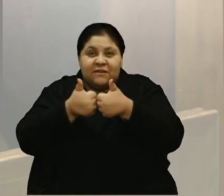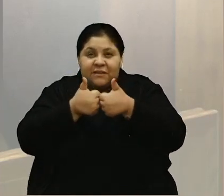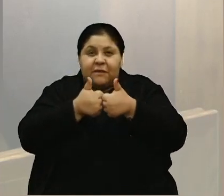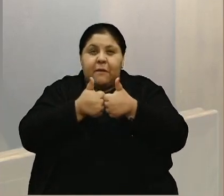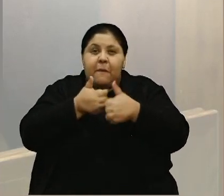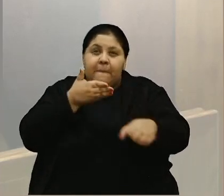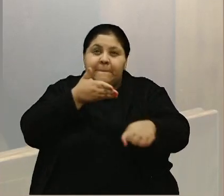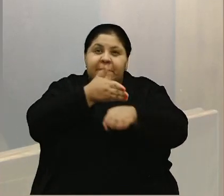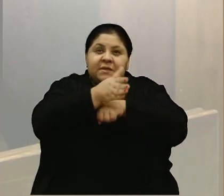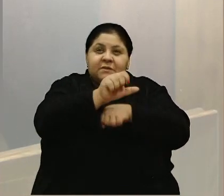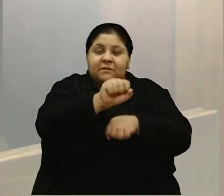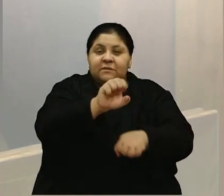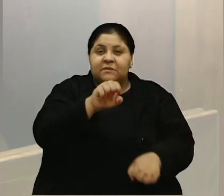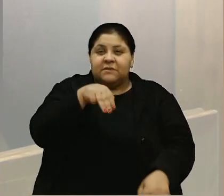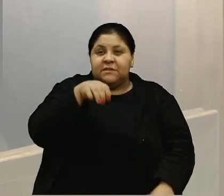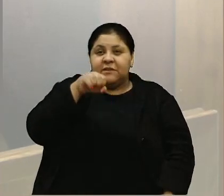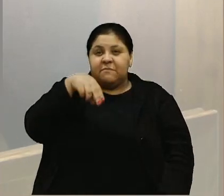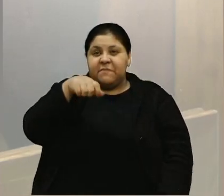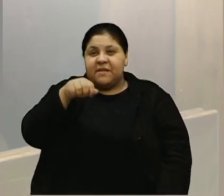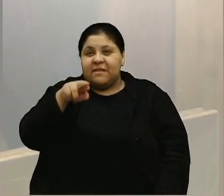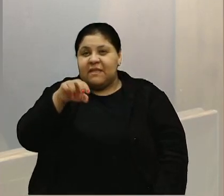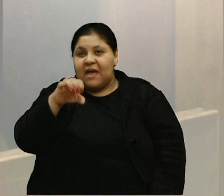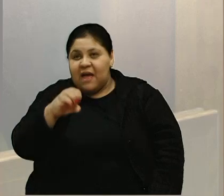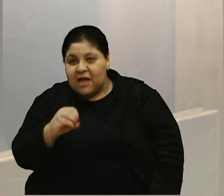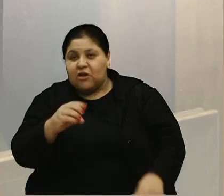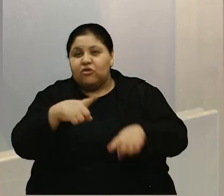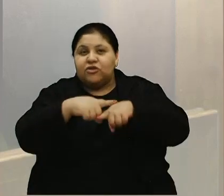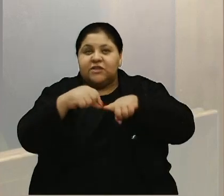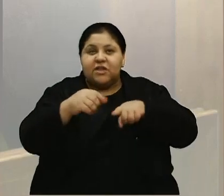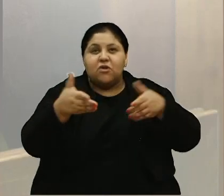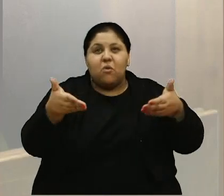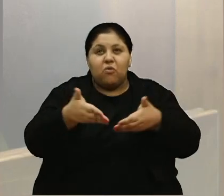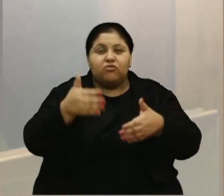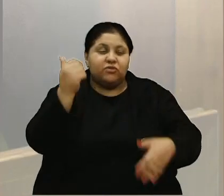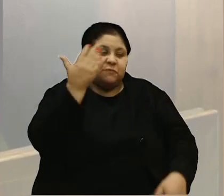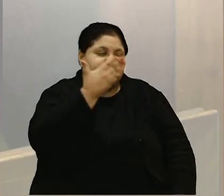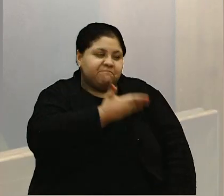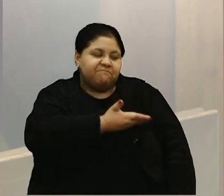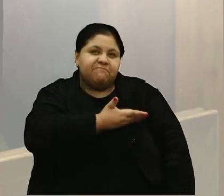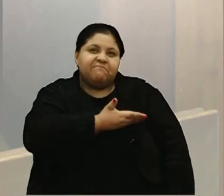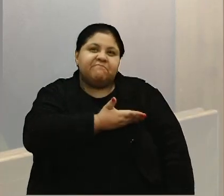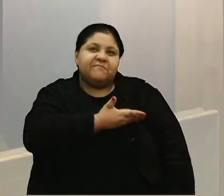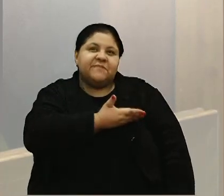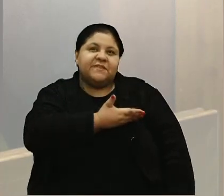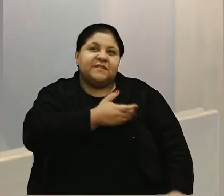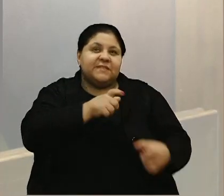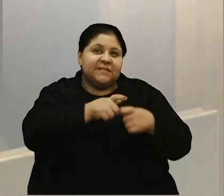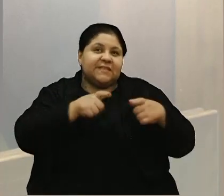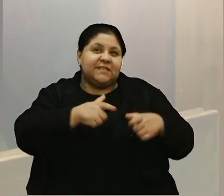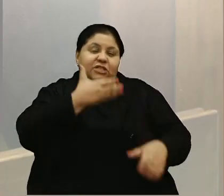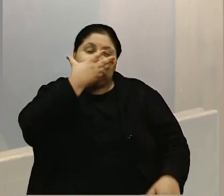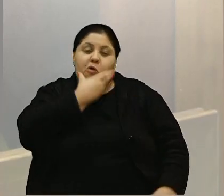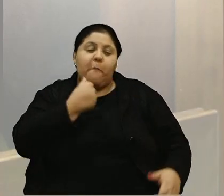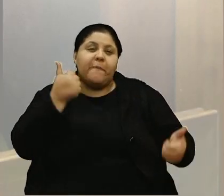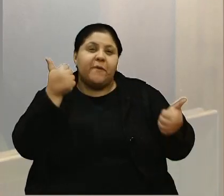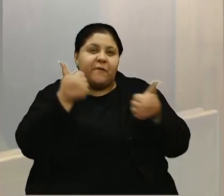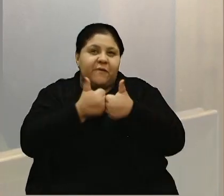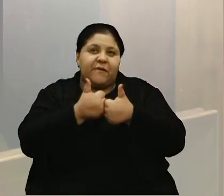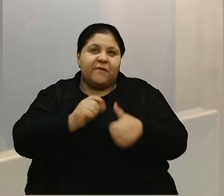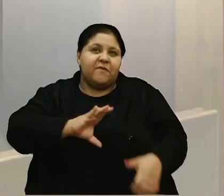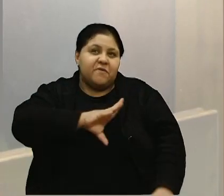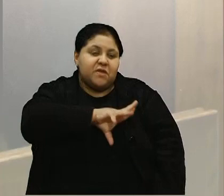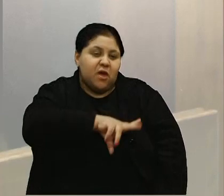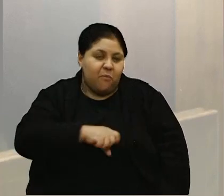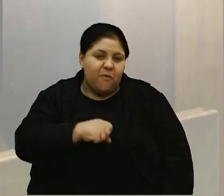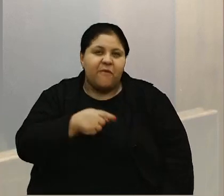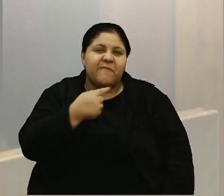juntos, depois saíram. Então, hoje tenho esse grande homem aqui, ó, do meu lado, que eu amo de